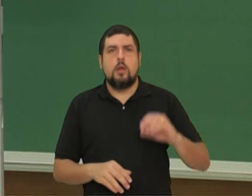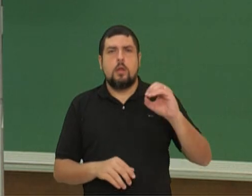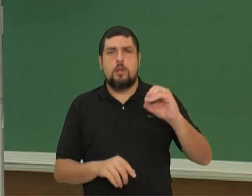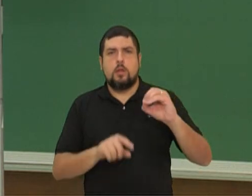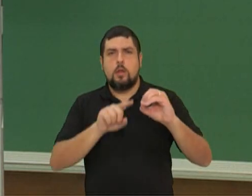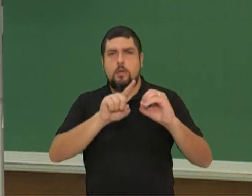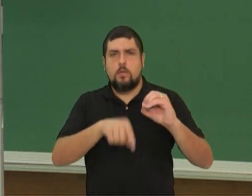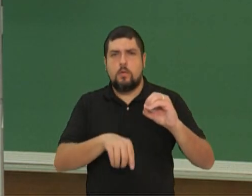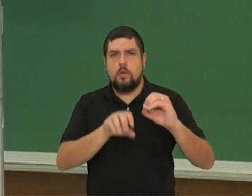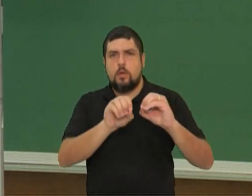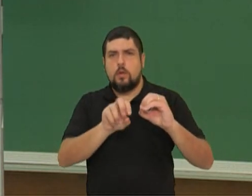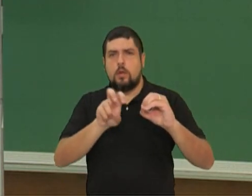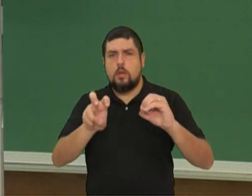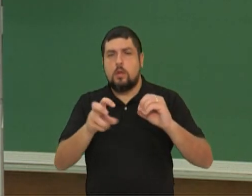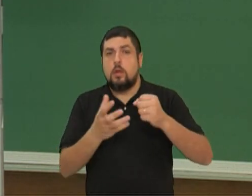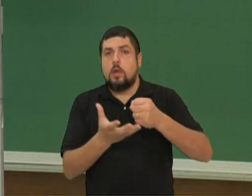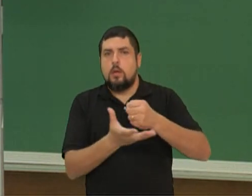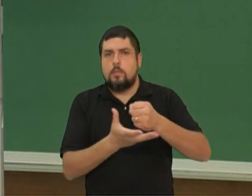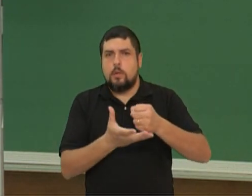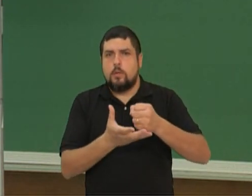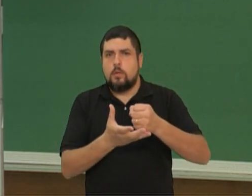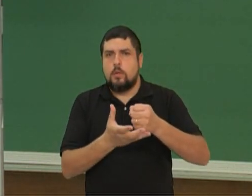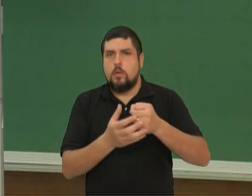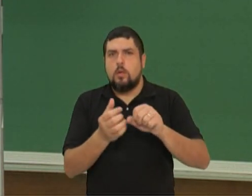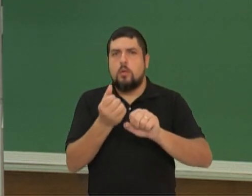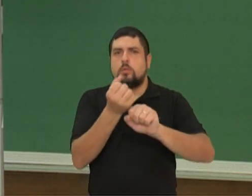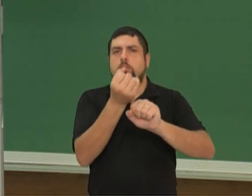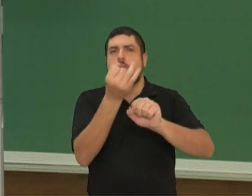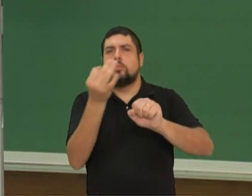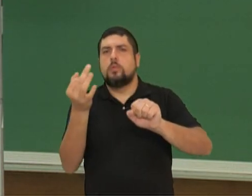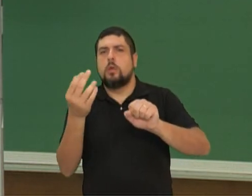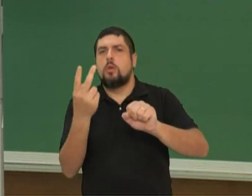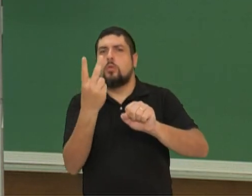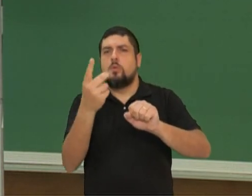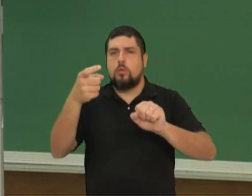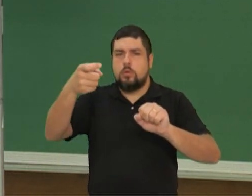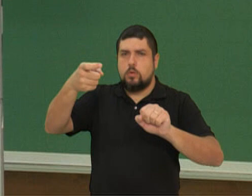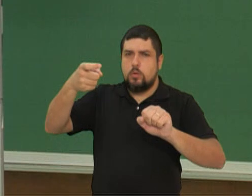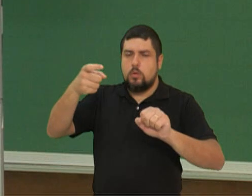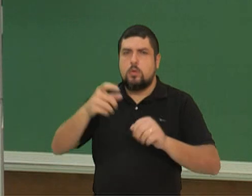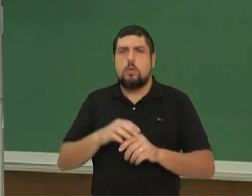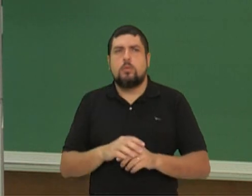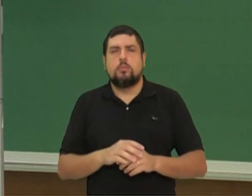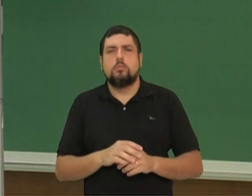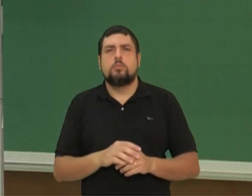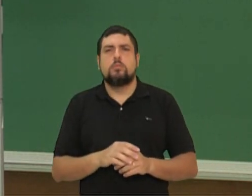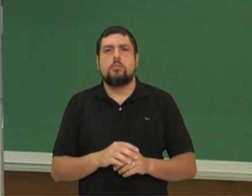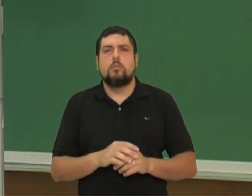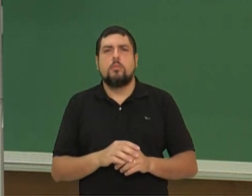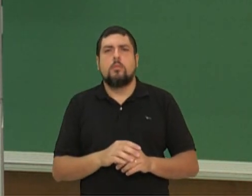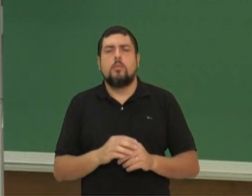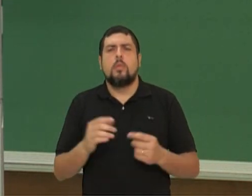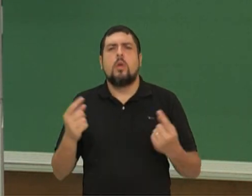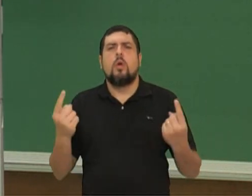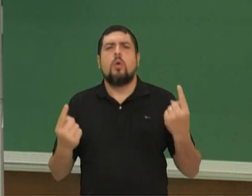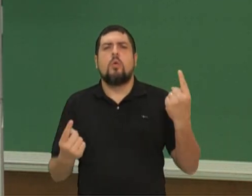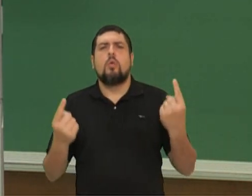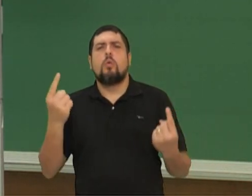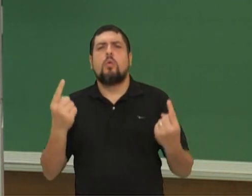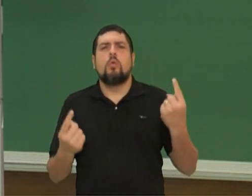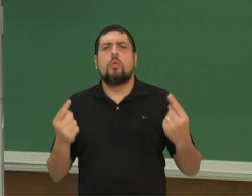0,05 é a base e o expoente é 2x. Qual desses dois gráficos representa esta